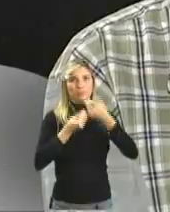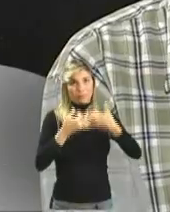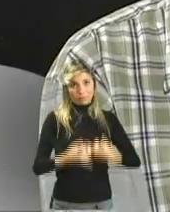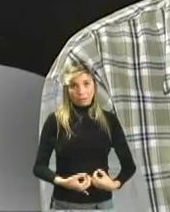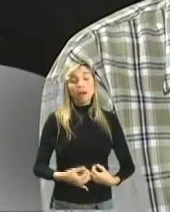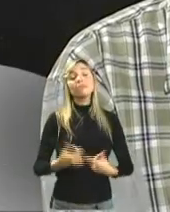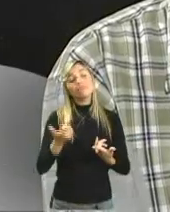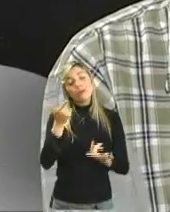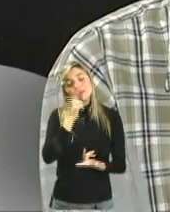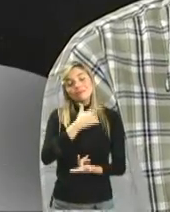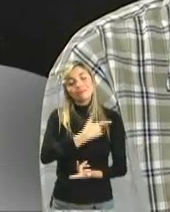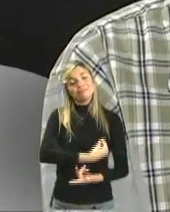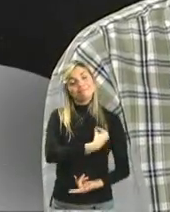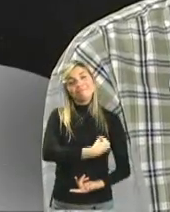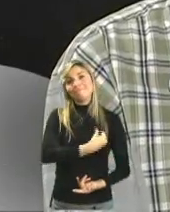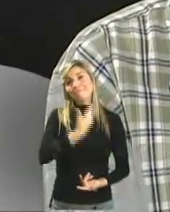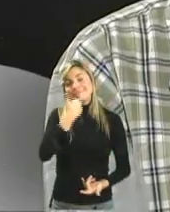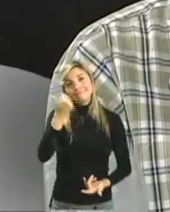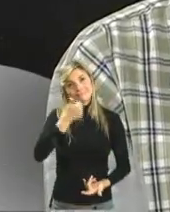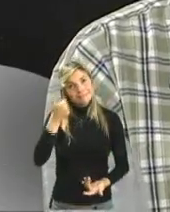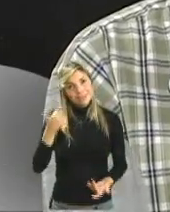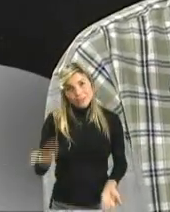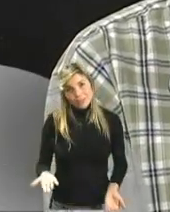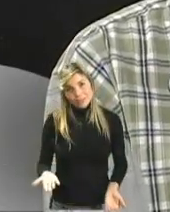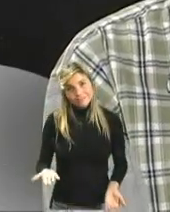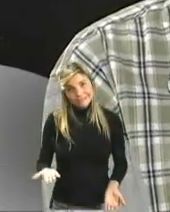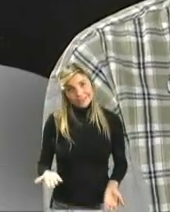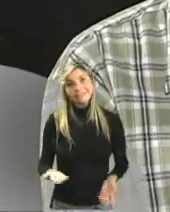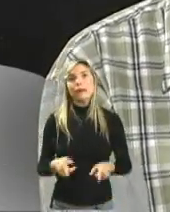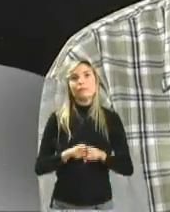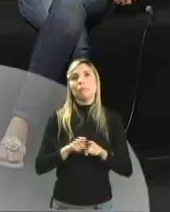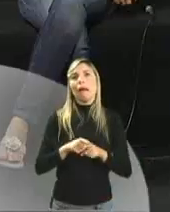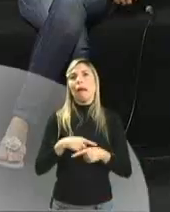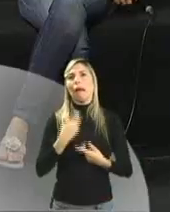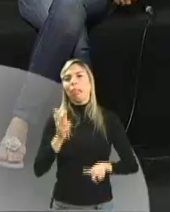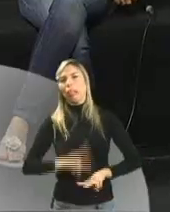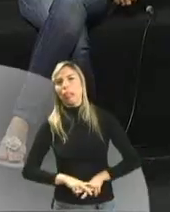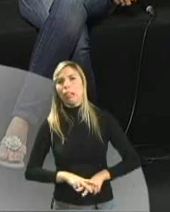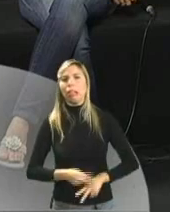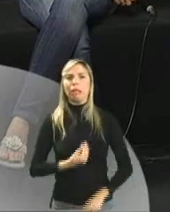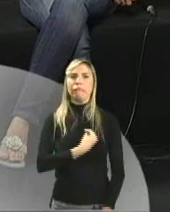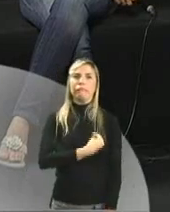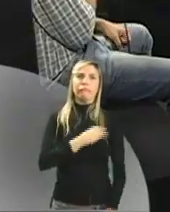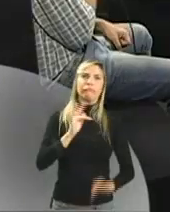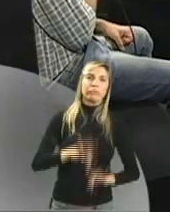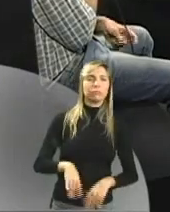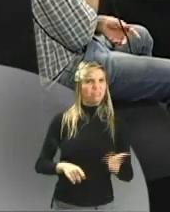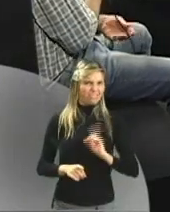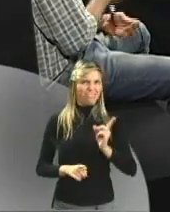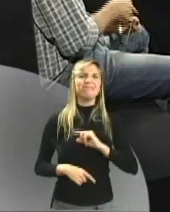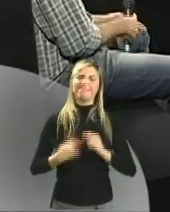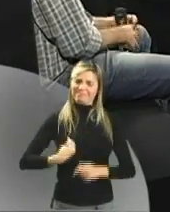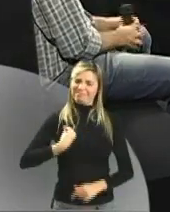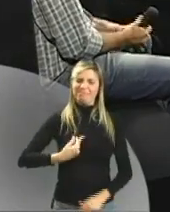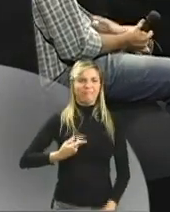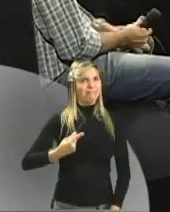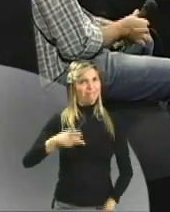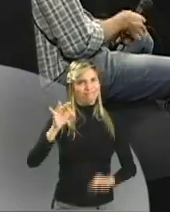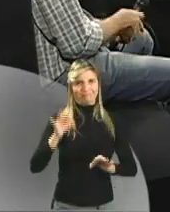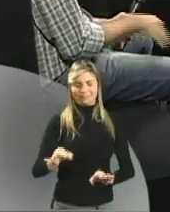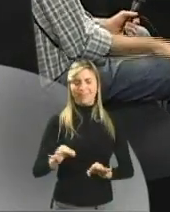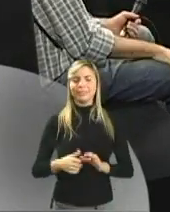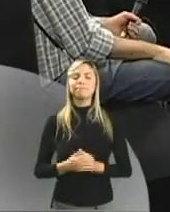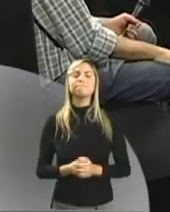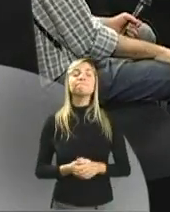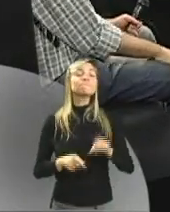ele possa desenvolver uma qualidade de vida a partir da ostomia e não um fim de vida. Sim. Até é importante